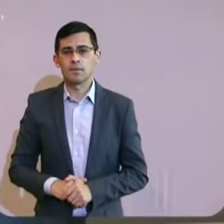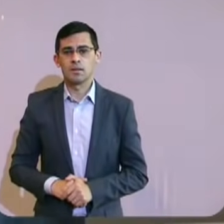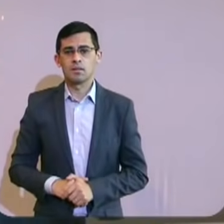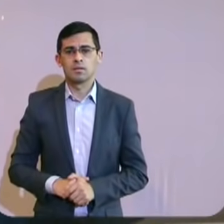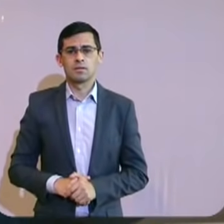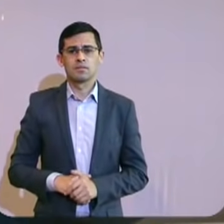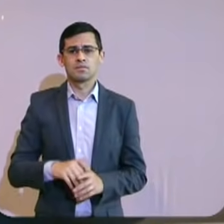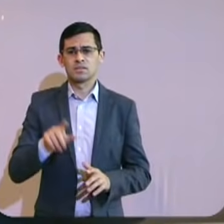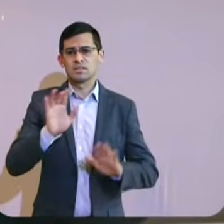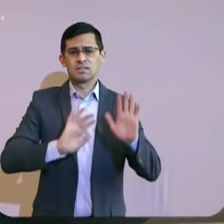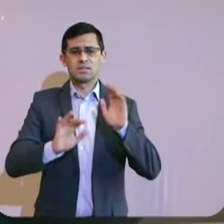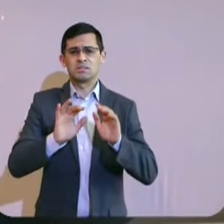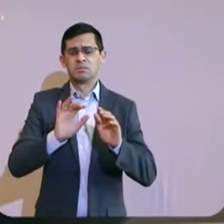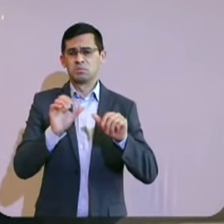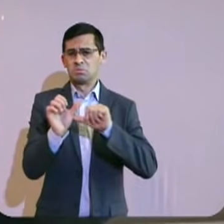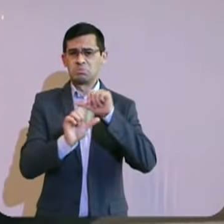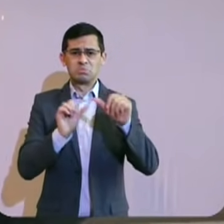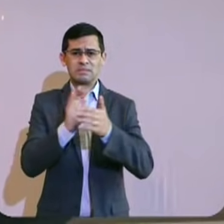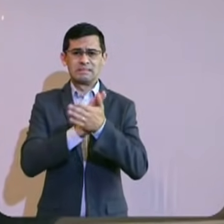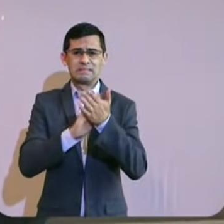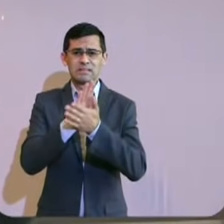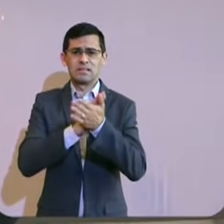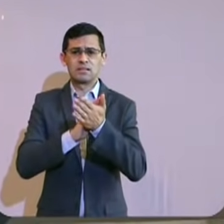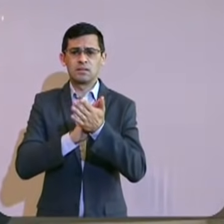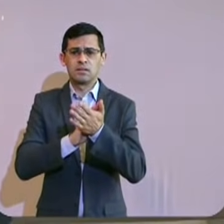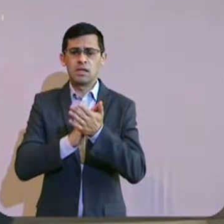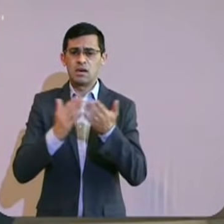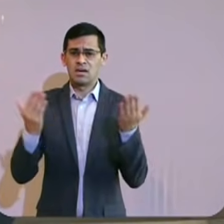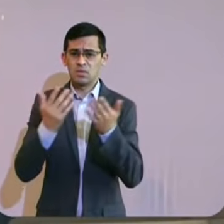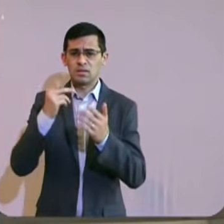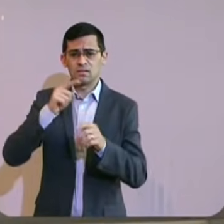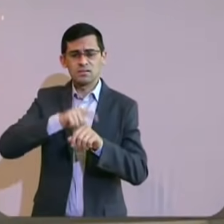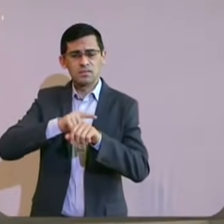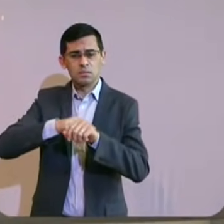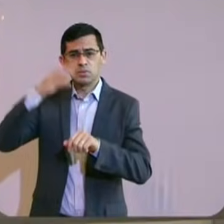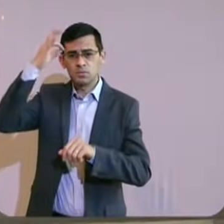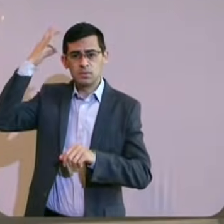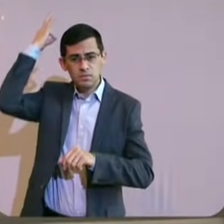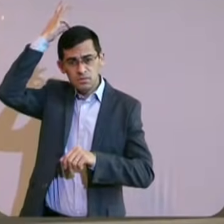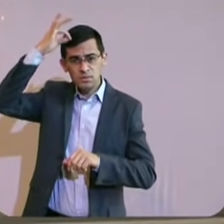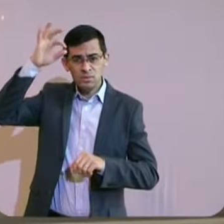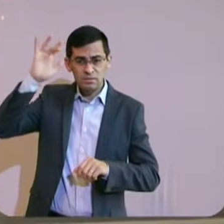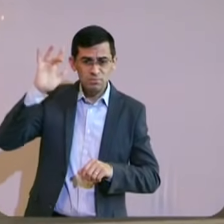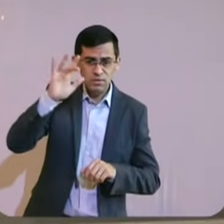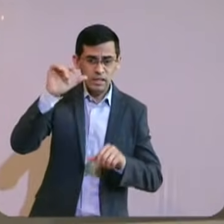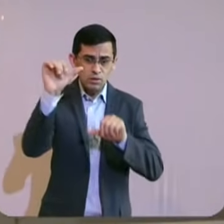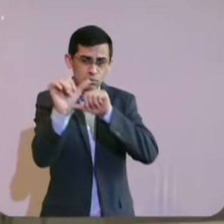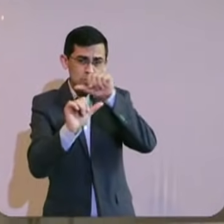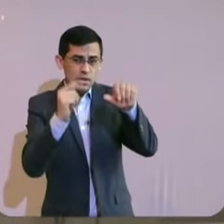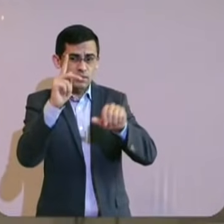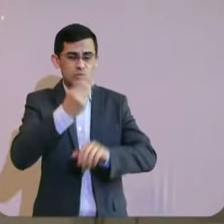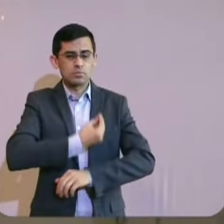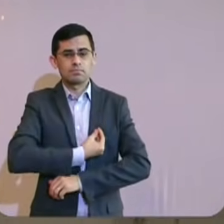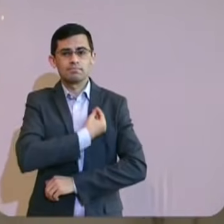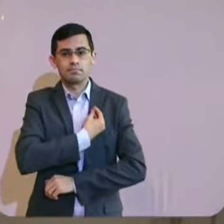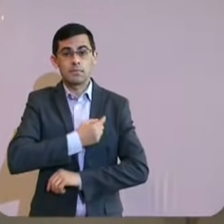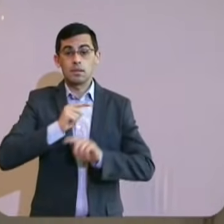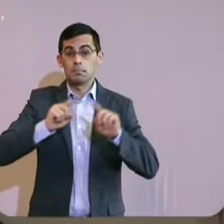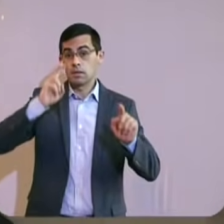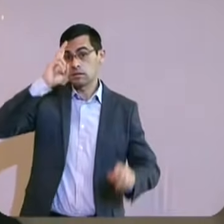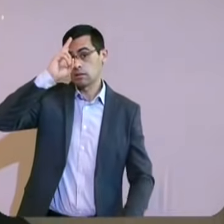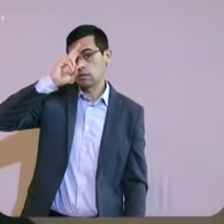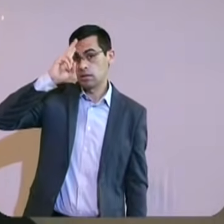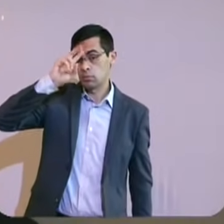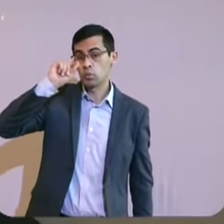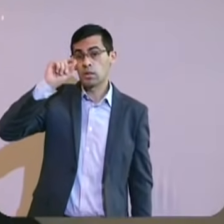Você é inflexível. Deixa o Espírito Santo de Deus trabalhar. Mas lembra, a